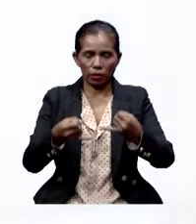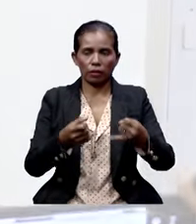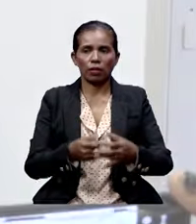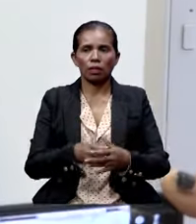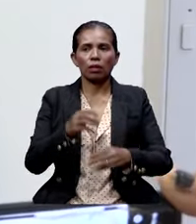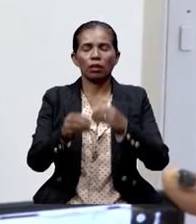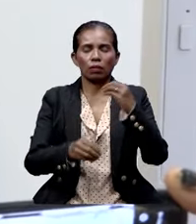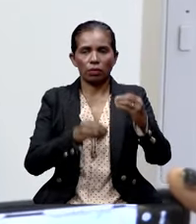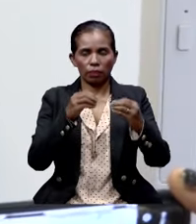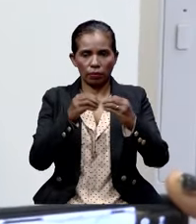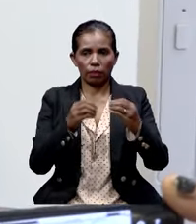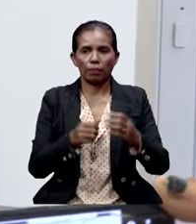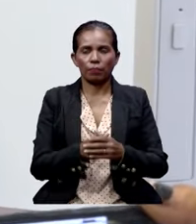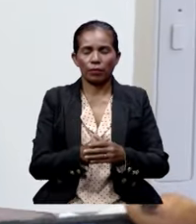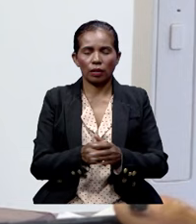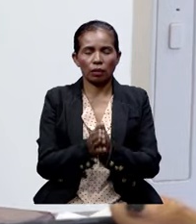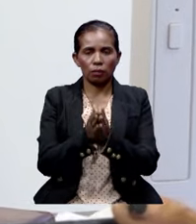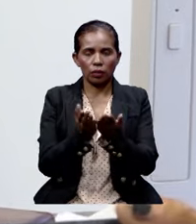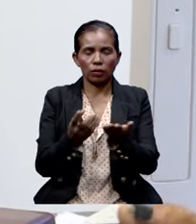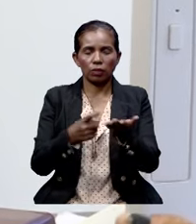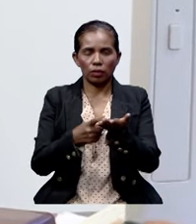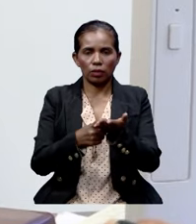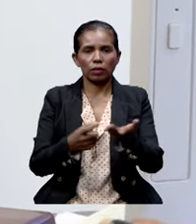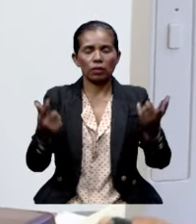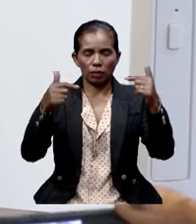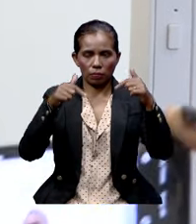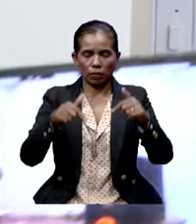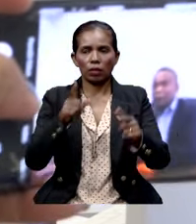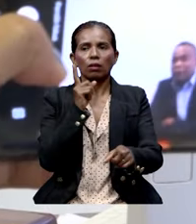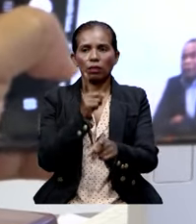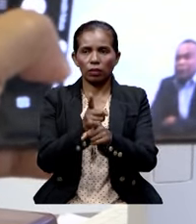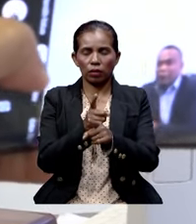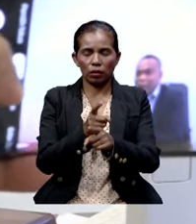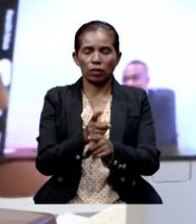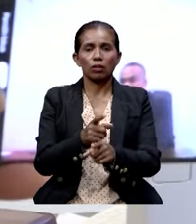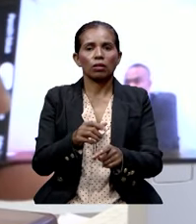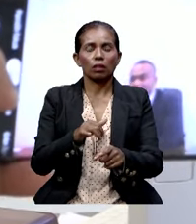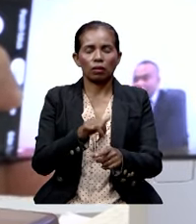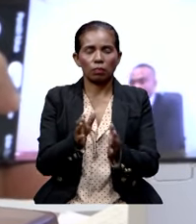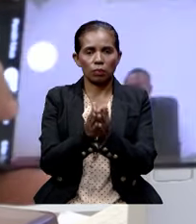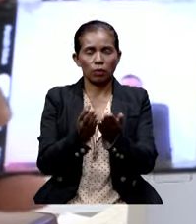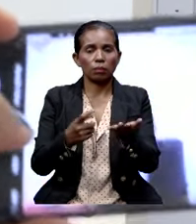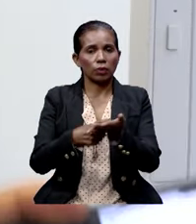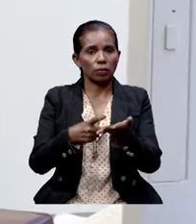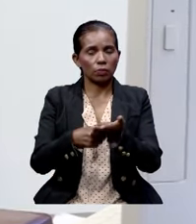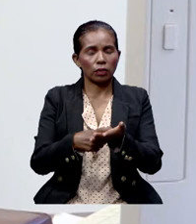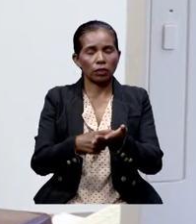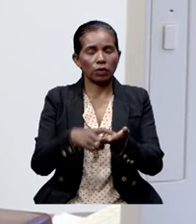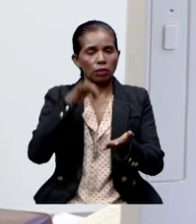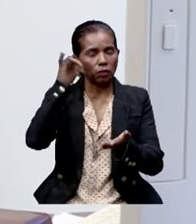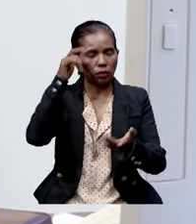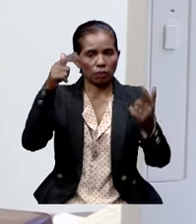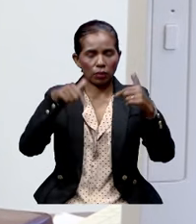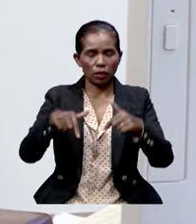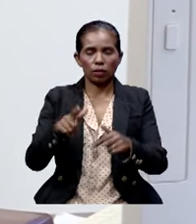kata caderneta sito no lostune toho sik Kaderneta rihun dua